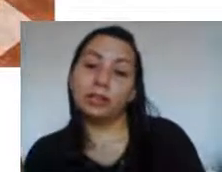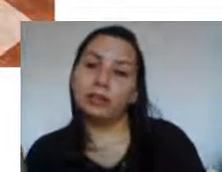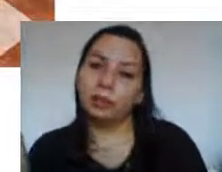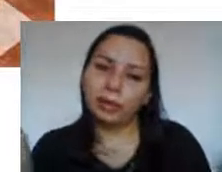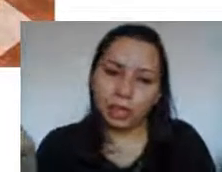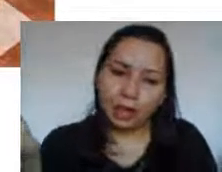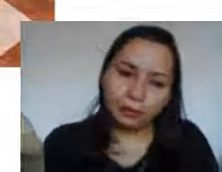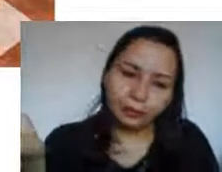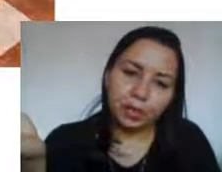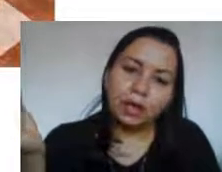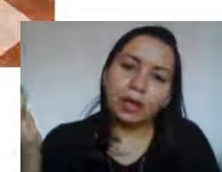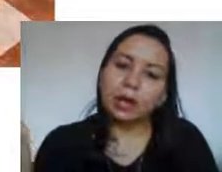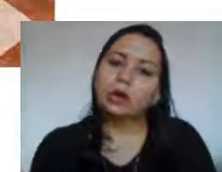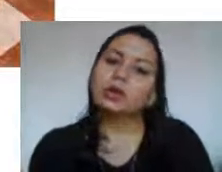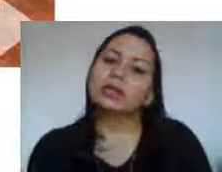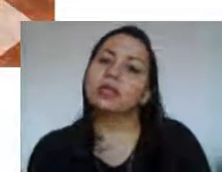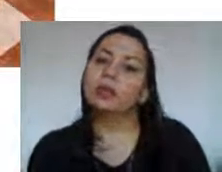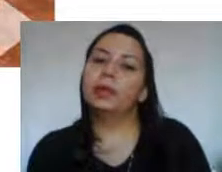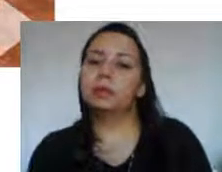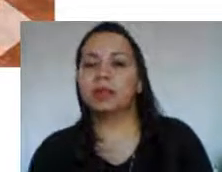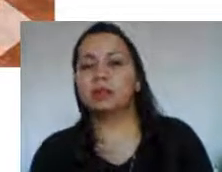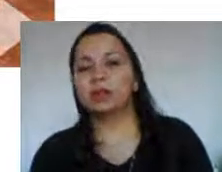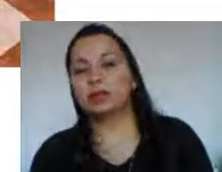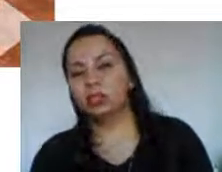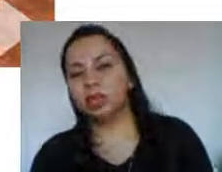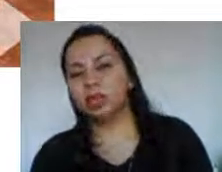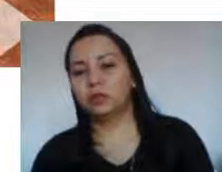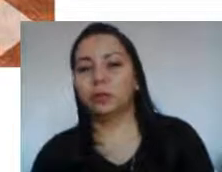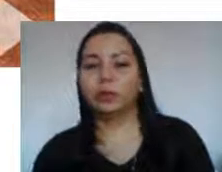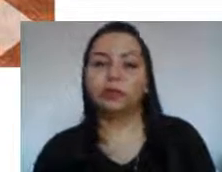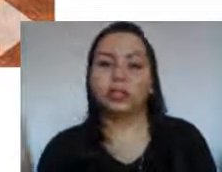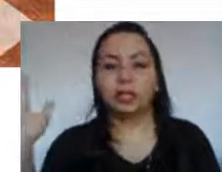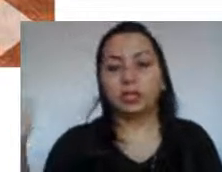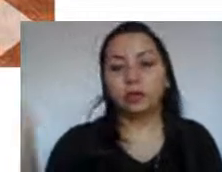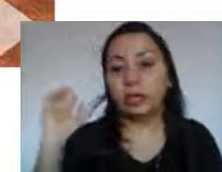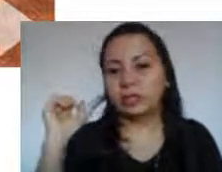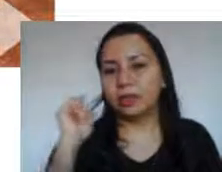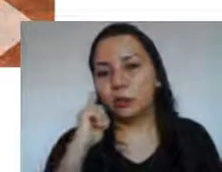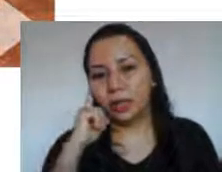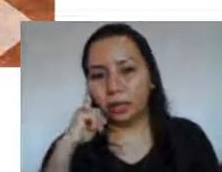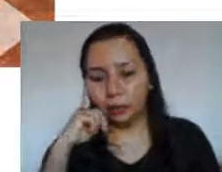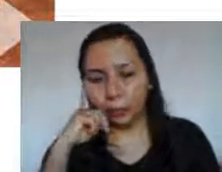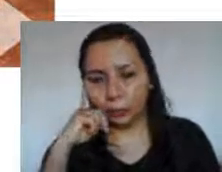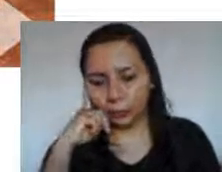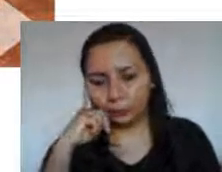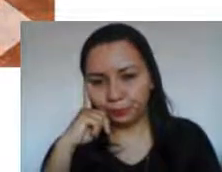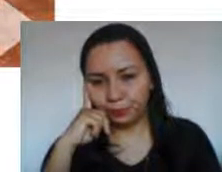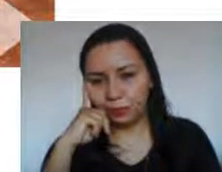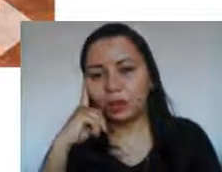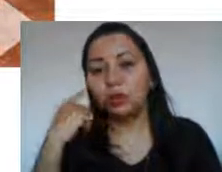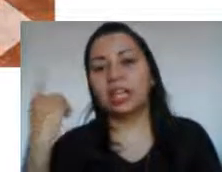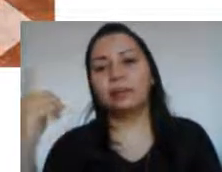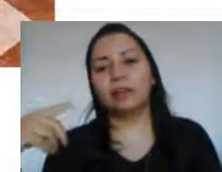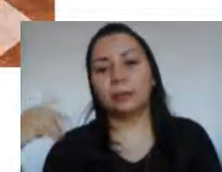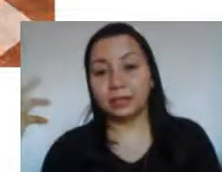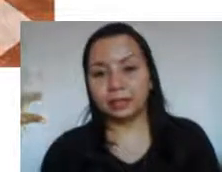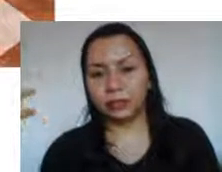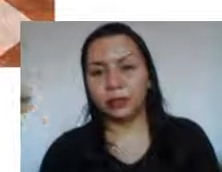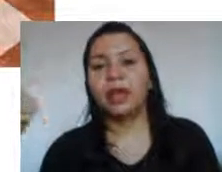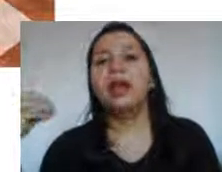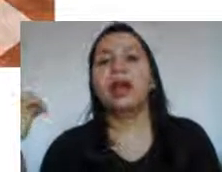fase intermediária, que é a colonização por espécies mais existentes, formando uma vegetação florestal de pequeno porte. O tempo